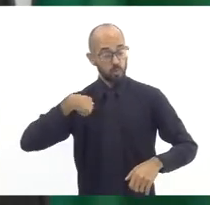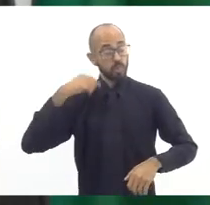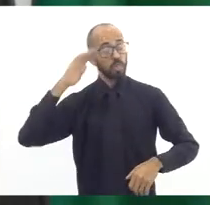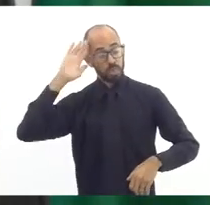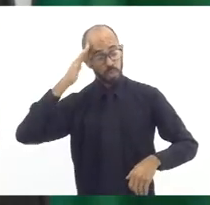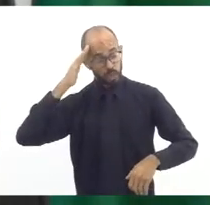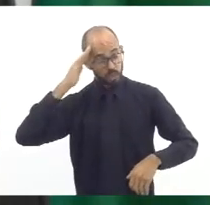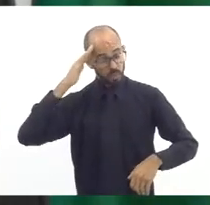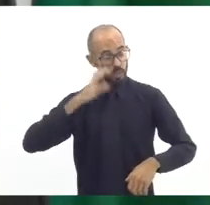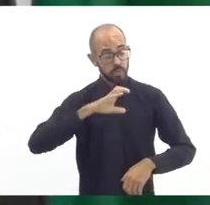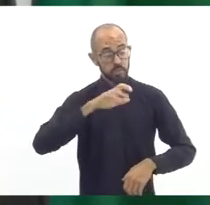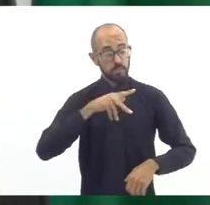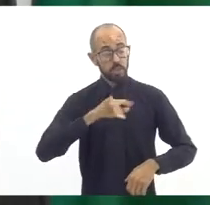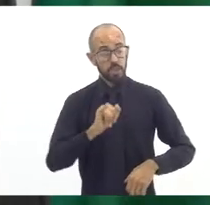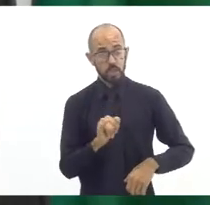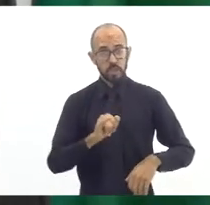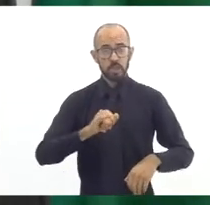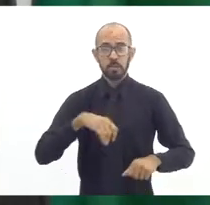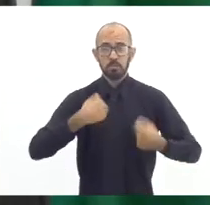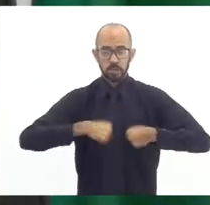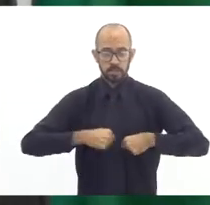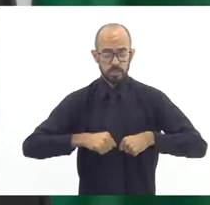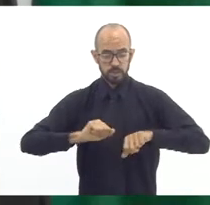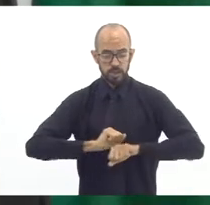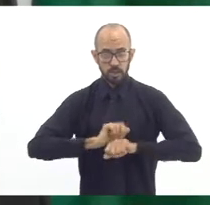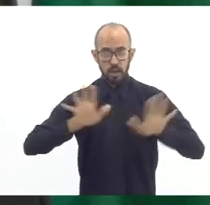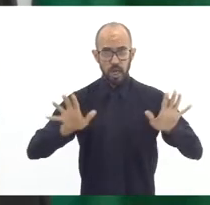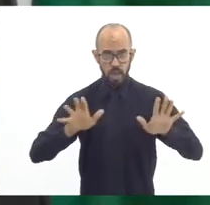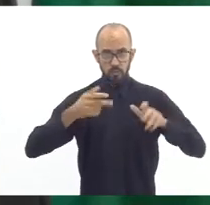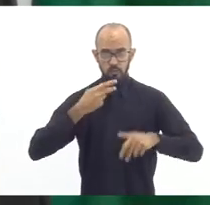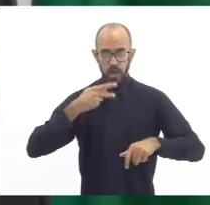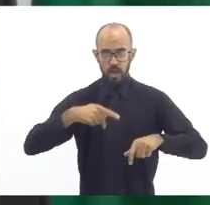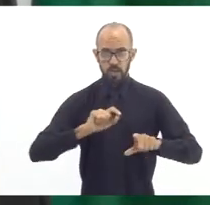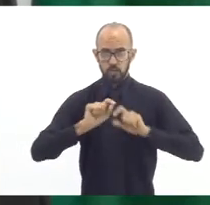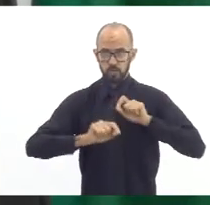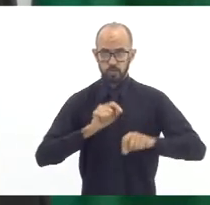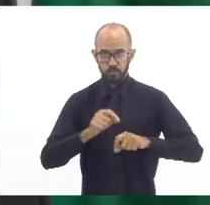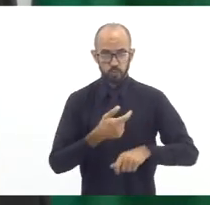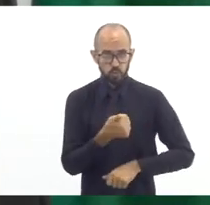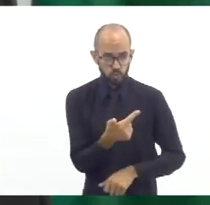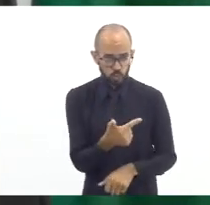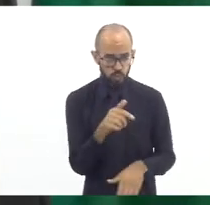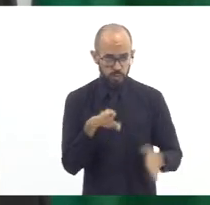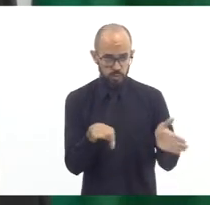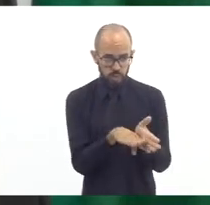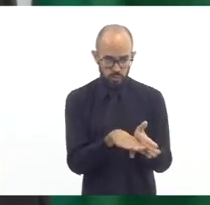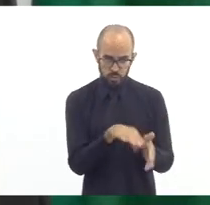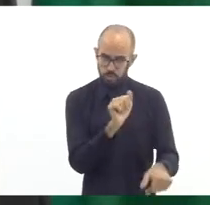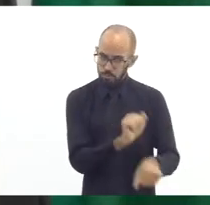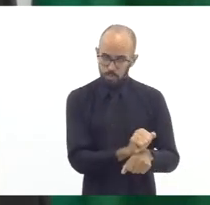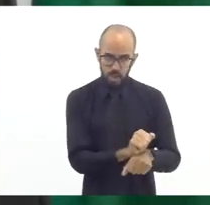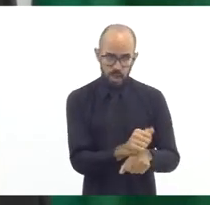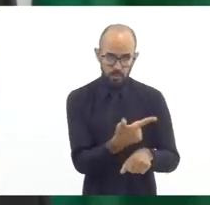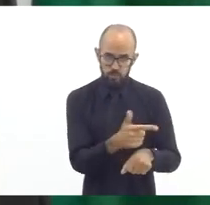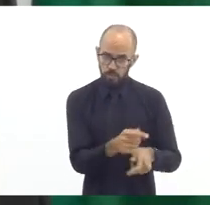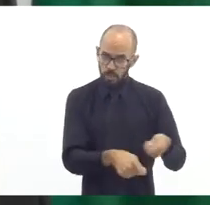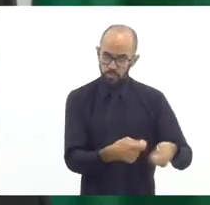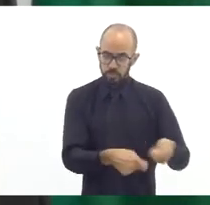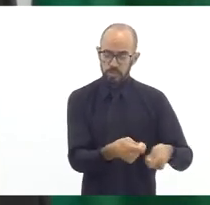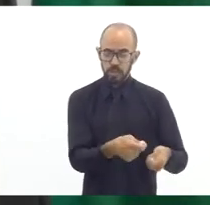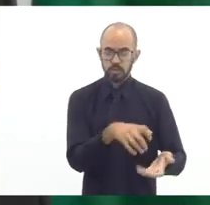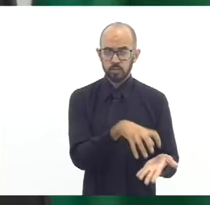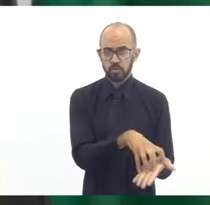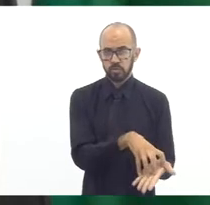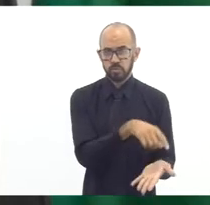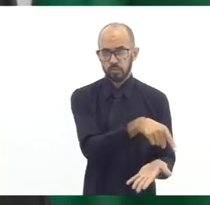que a CPI tem que ser voz para dizer que 12 estações estão paradas sem o domínio do Estado, mas também